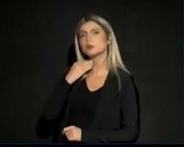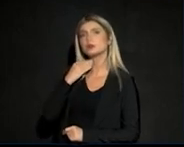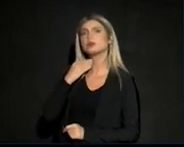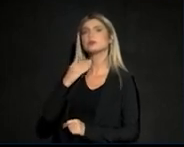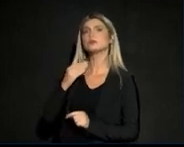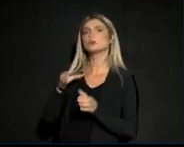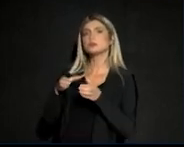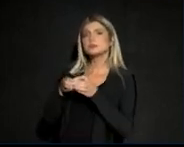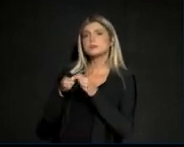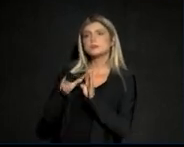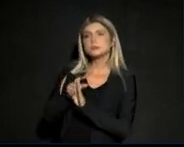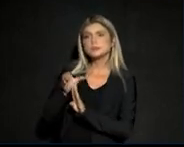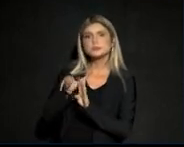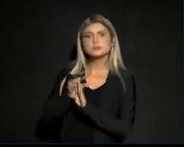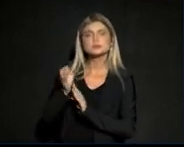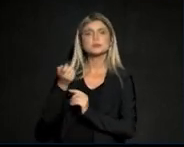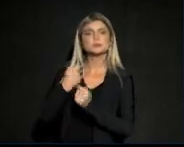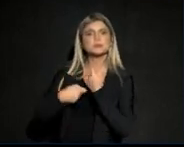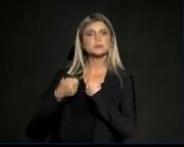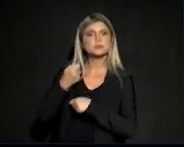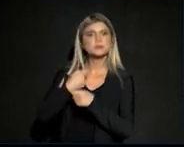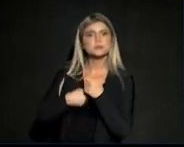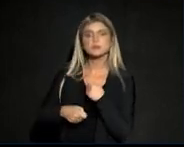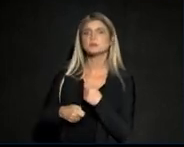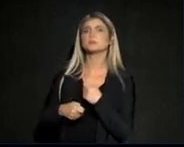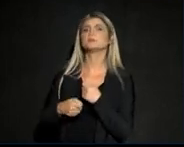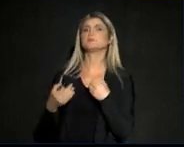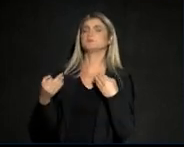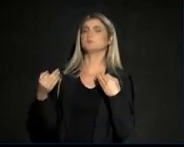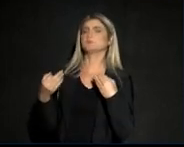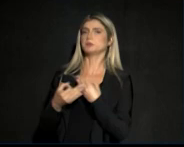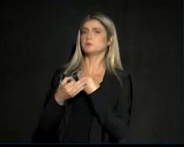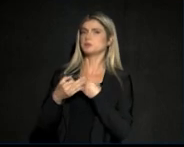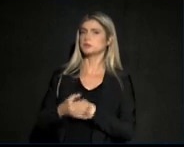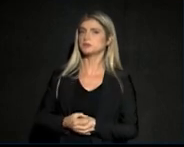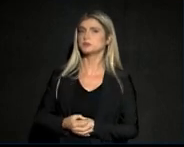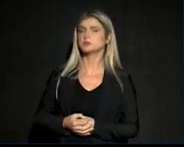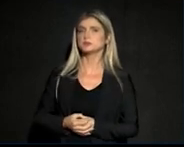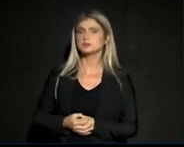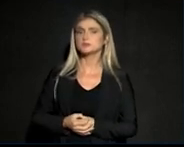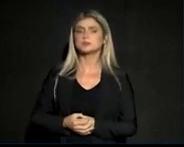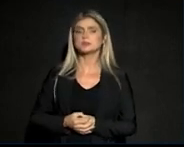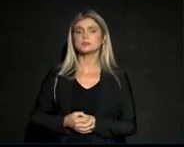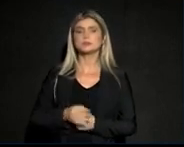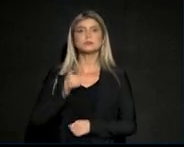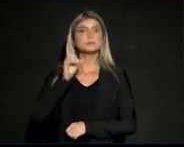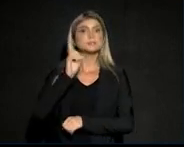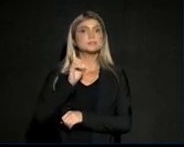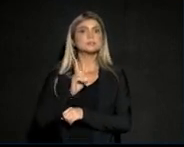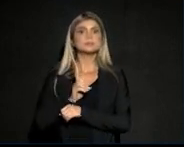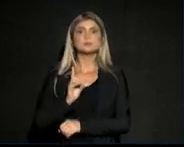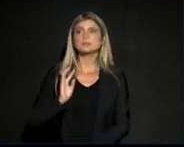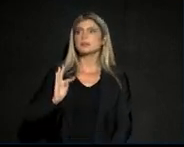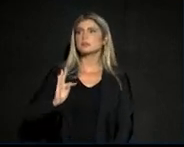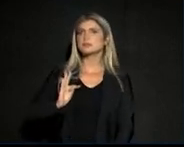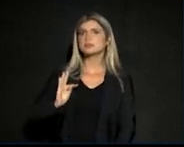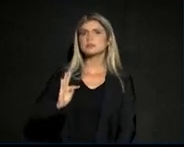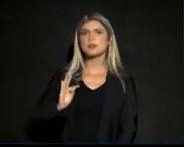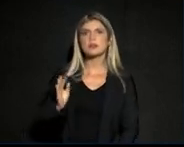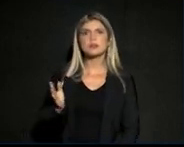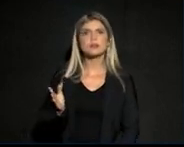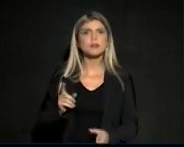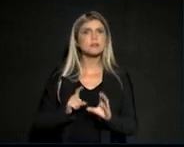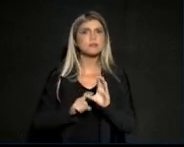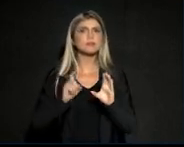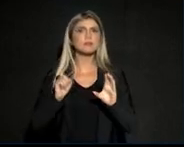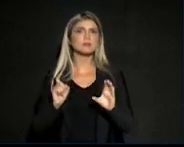que é de primeira linha sem deixar de nada Independência Deixa nada a desejar a empresa de está da B3 e uma é totalmente técnica Independência